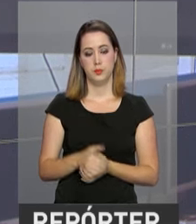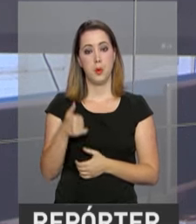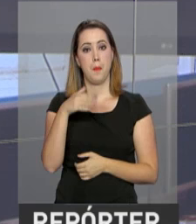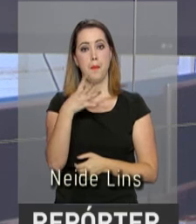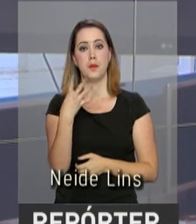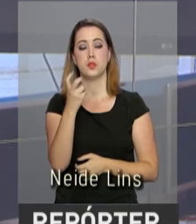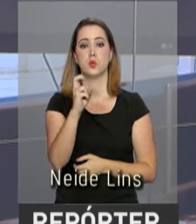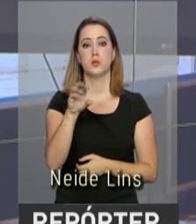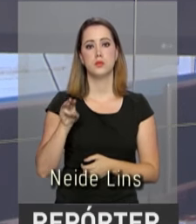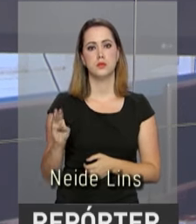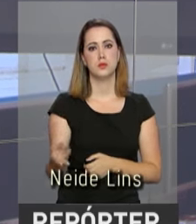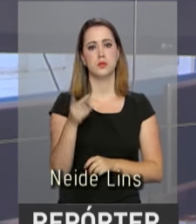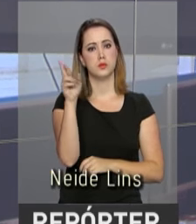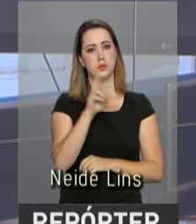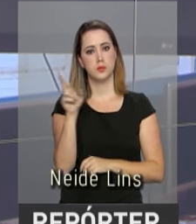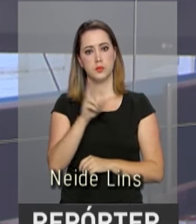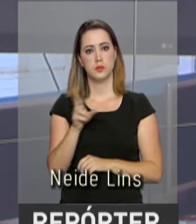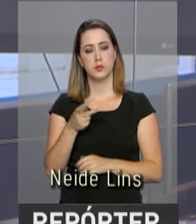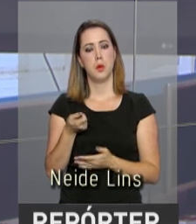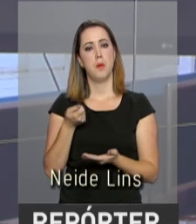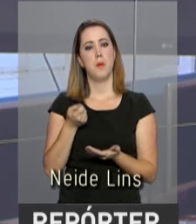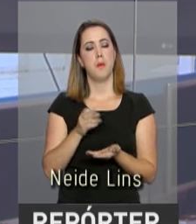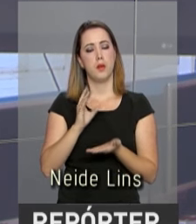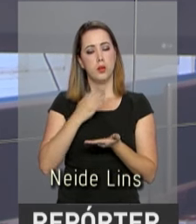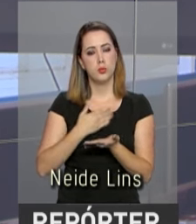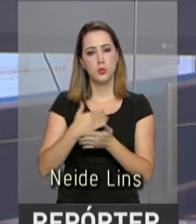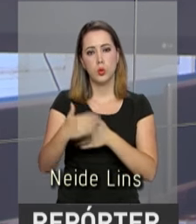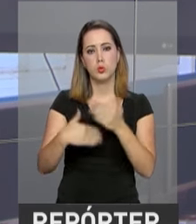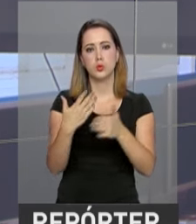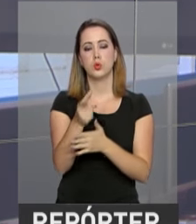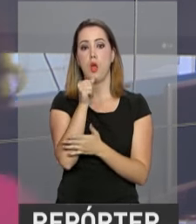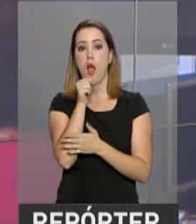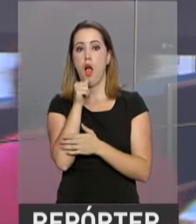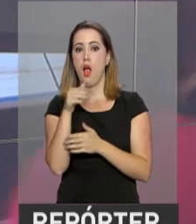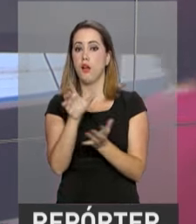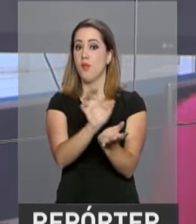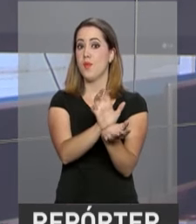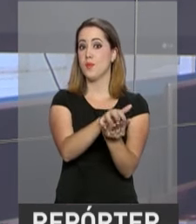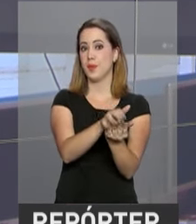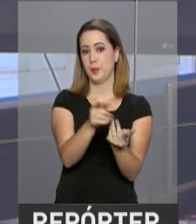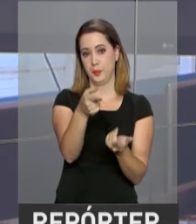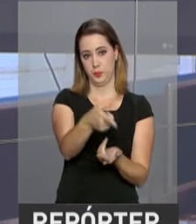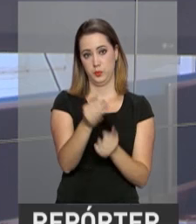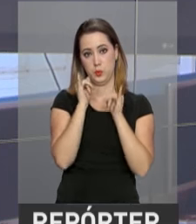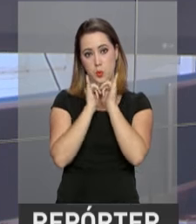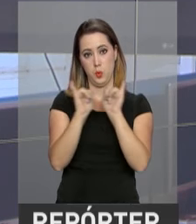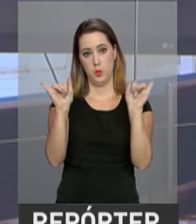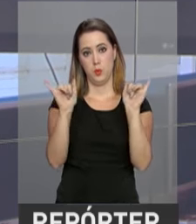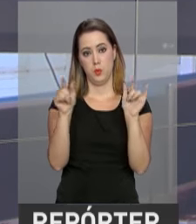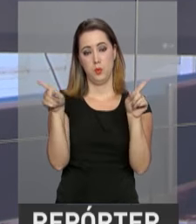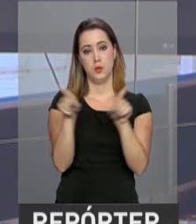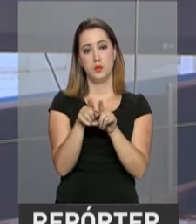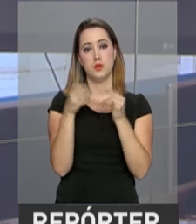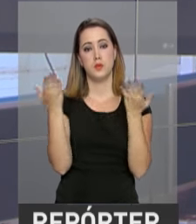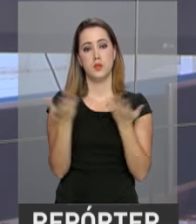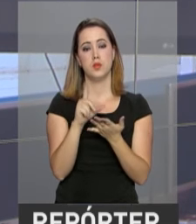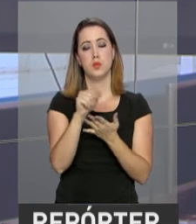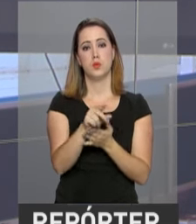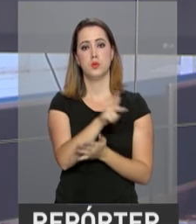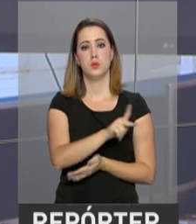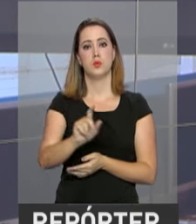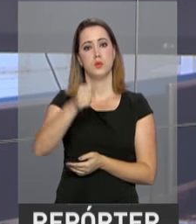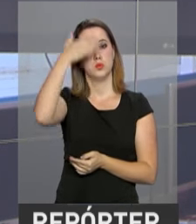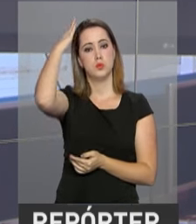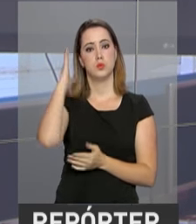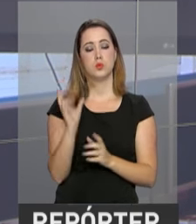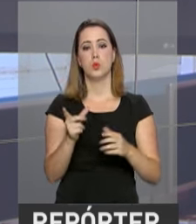mais de 45 milhões de reais para garantir o abastecimento de água em Pernambuco o anúncio foi feito hoje pelo presidente Michel Temer em visita